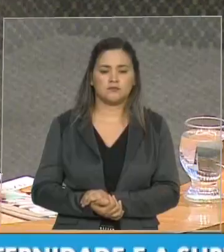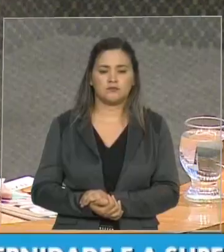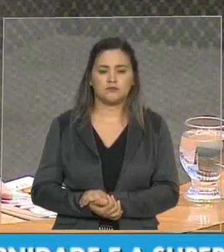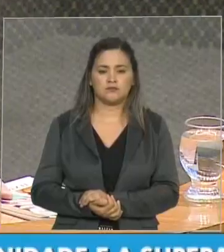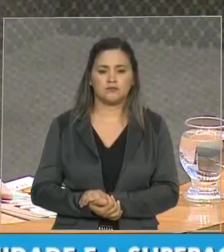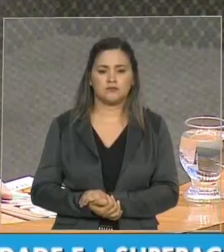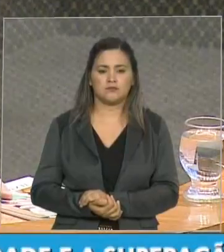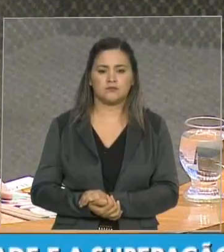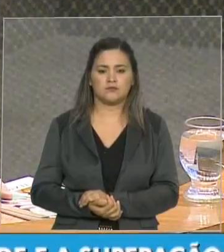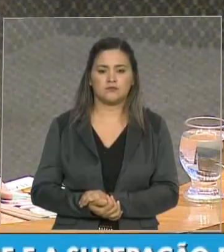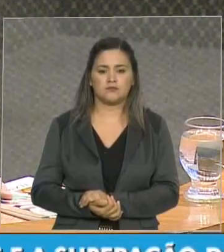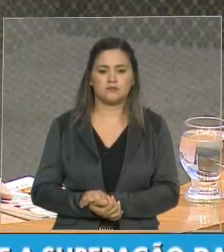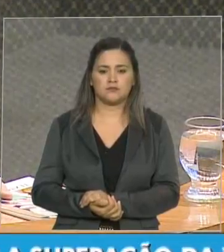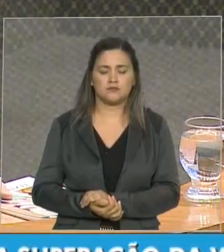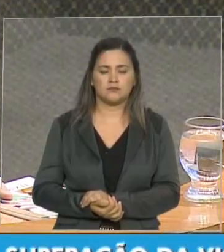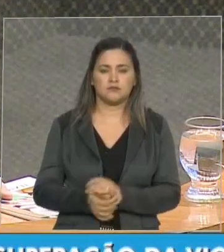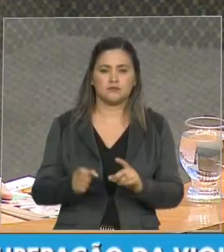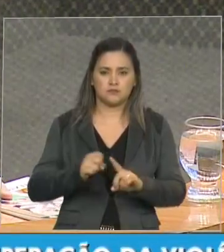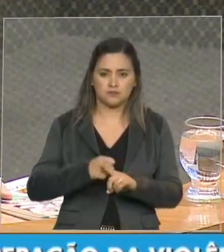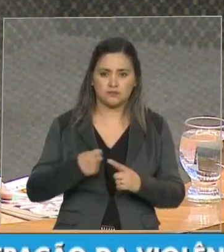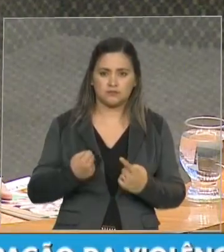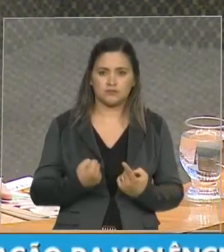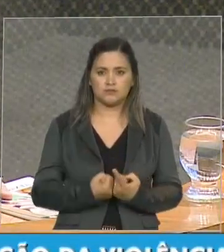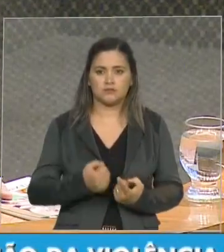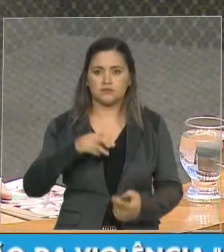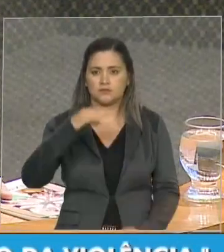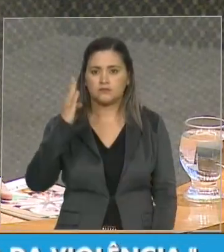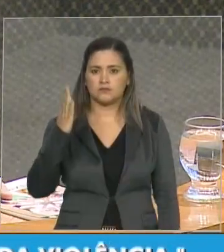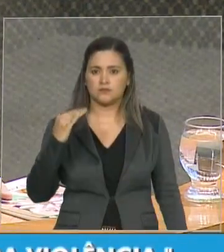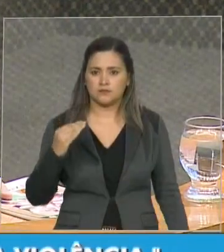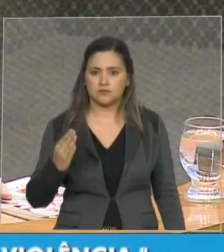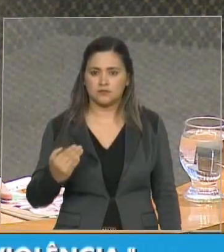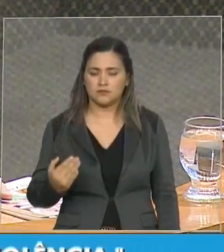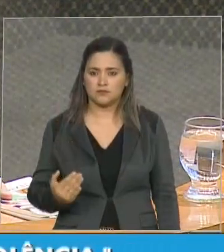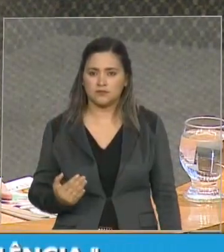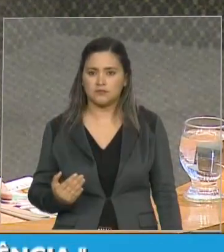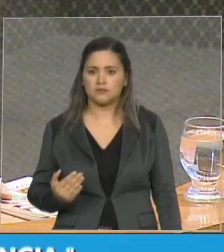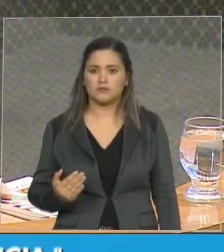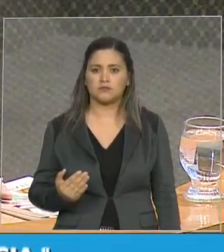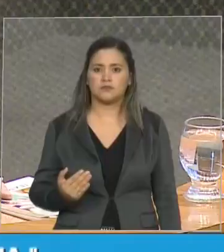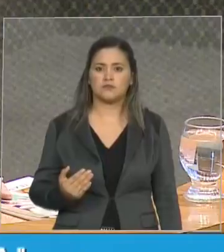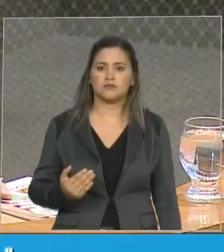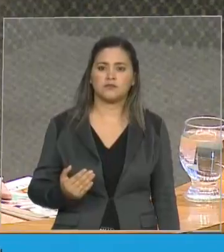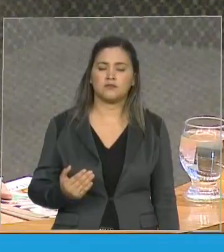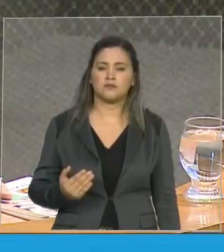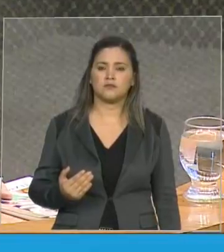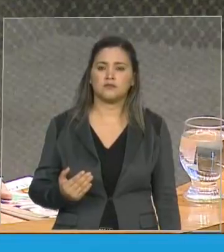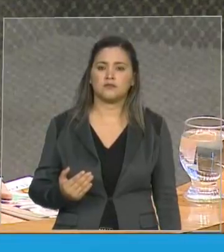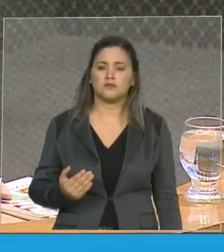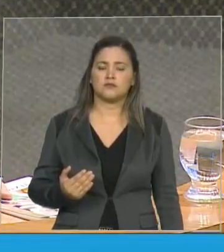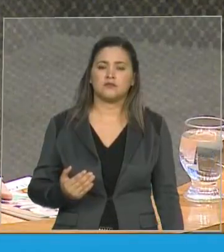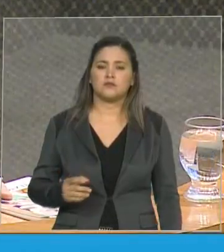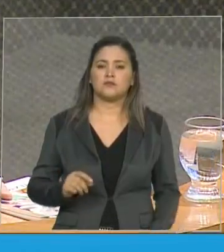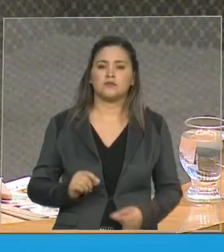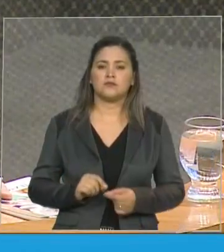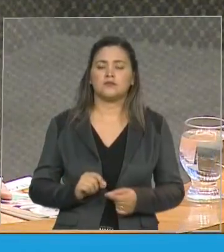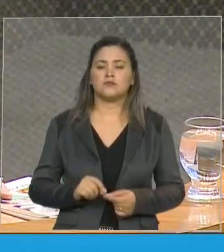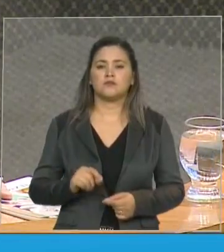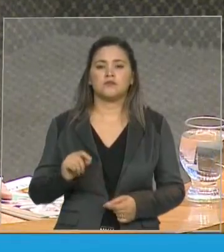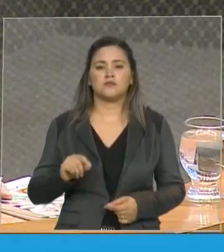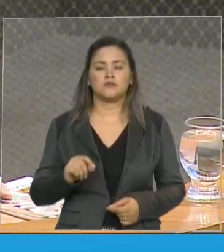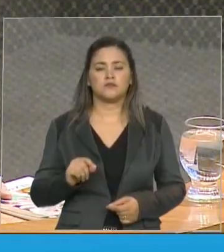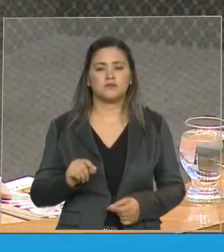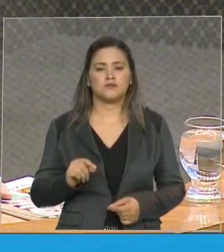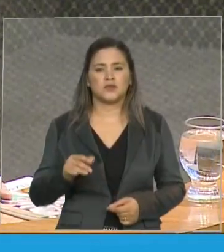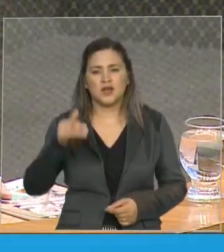A sociedade brasileira tem se pautado não na prevenção da violência,